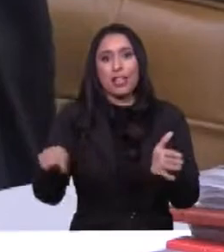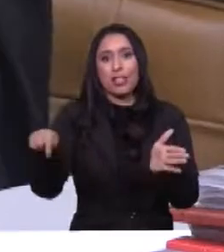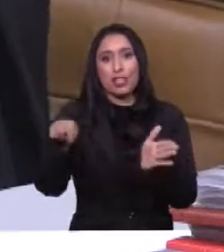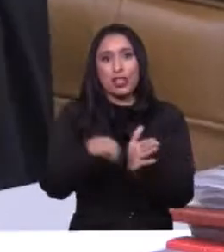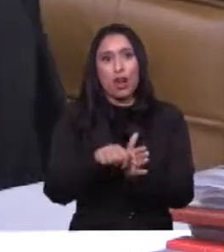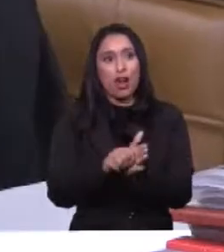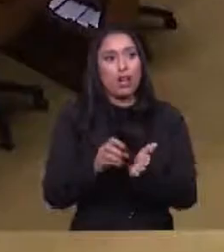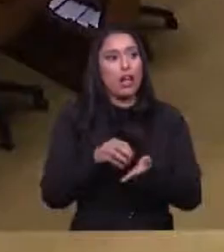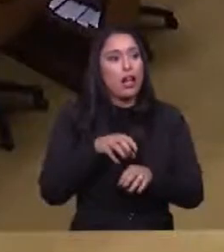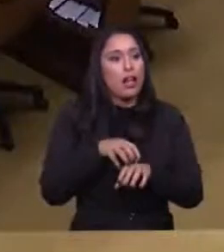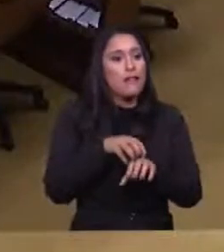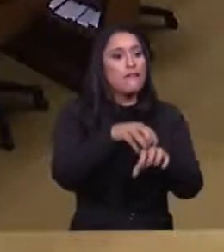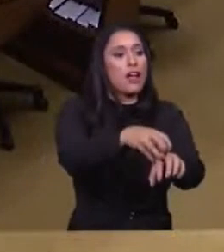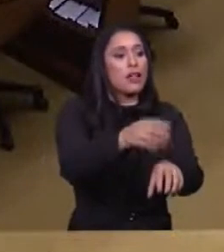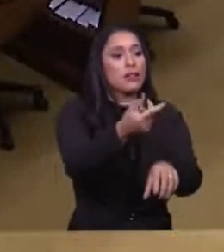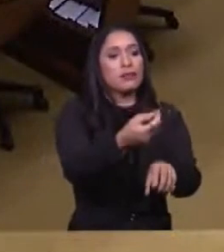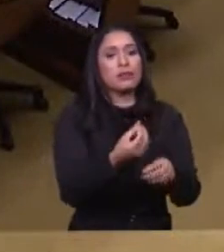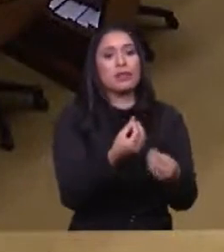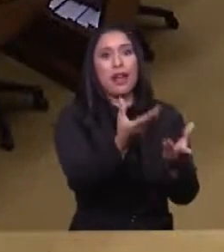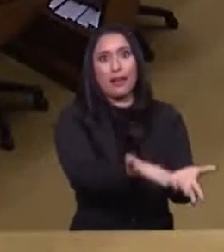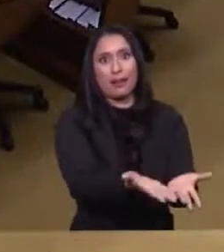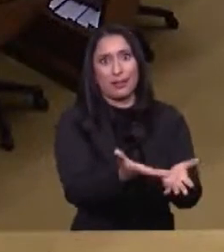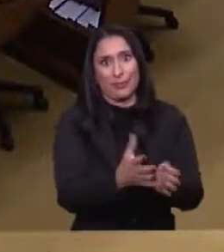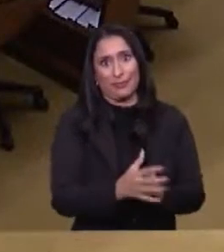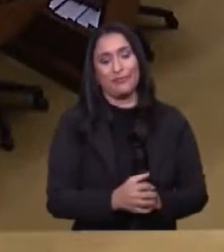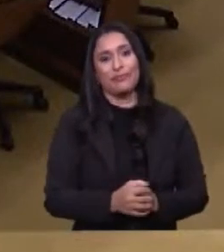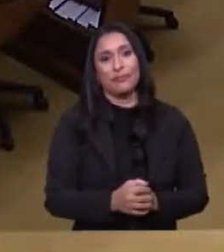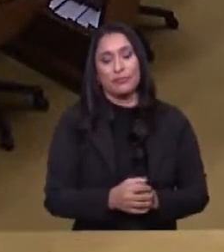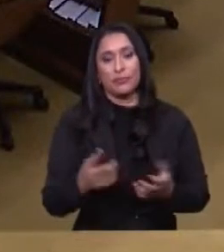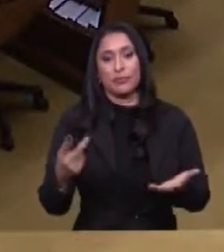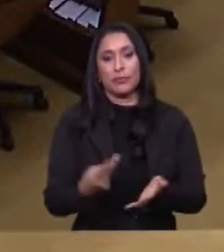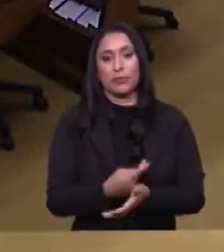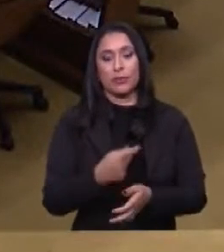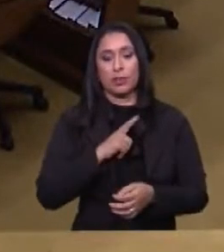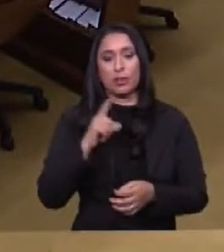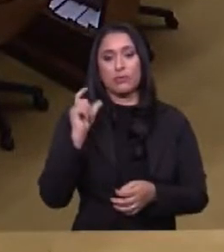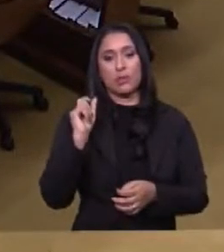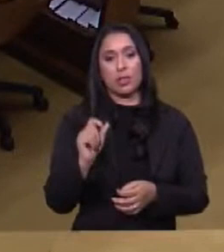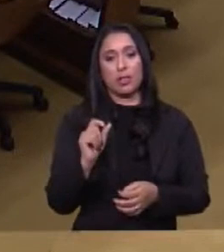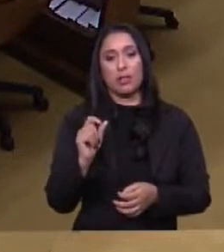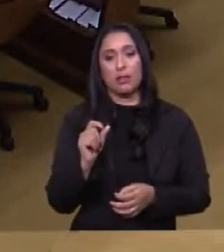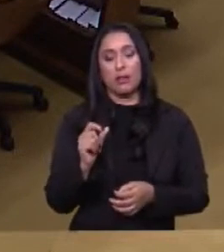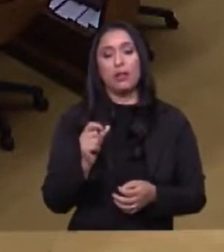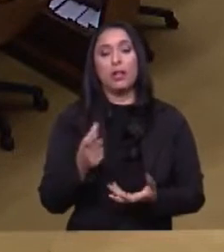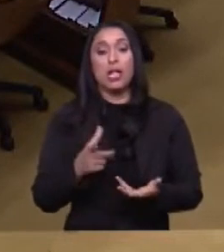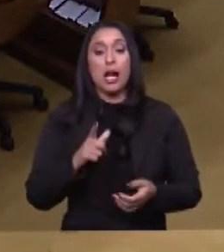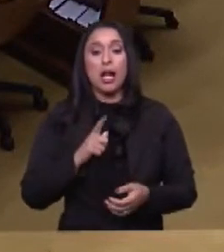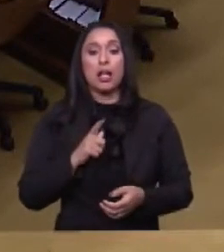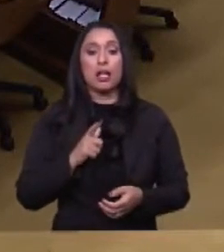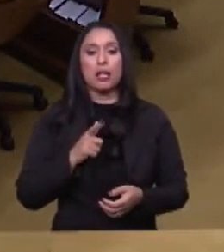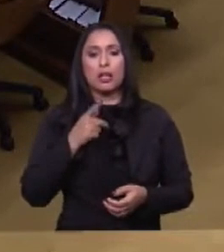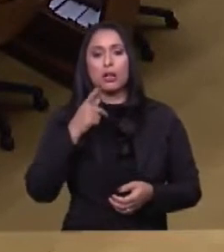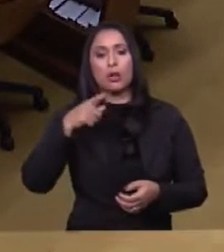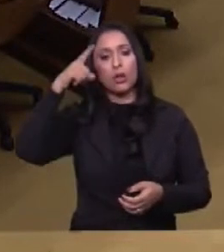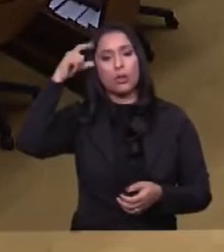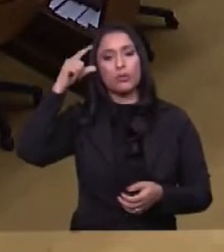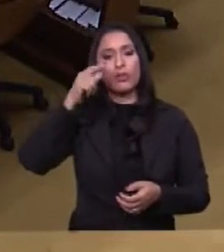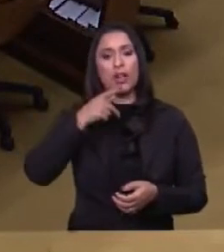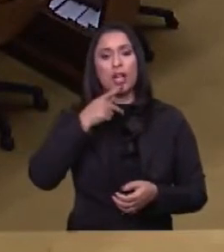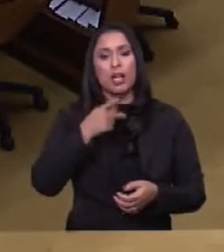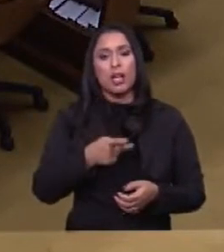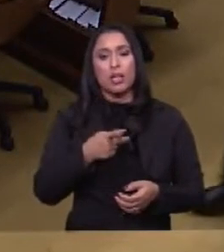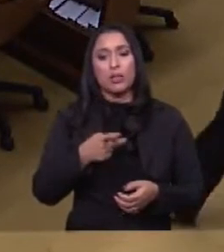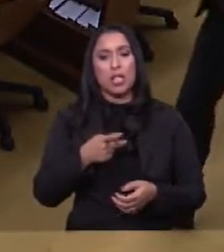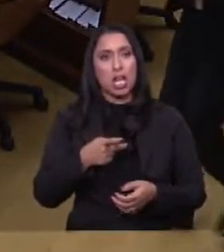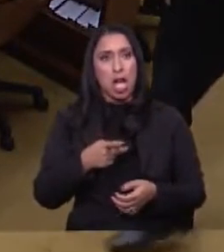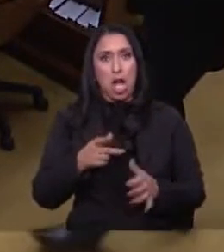peso. Uma pergunta que eu faria: qual foi a última vez que nós ouvimos falar que um grande barão das drogas foi preso? Só vejo